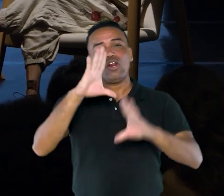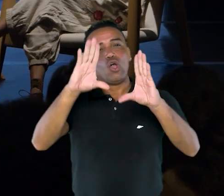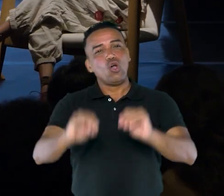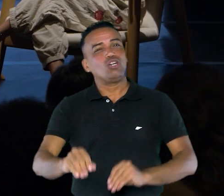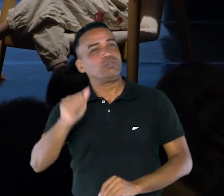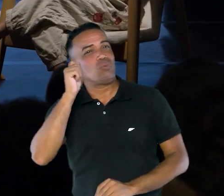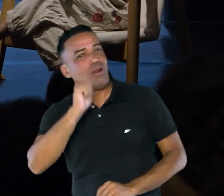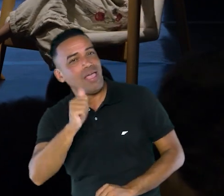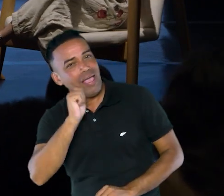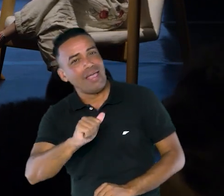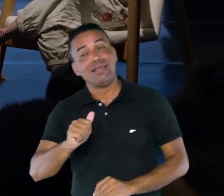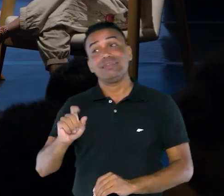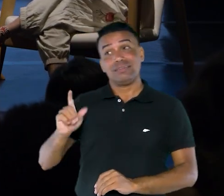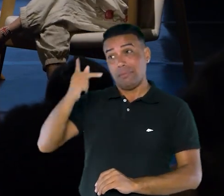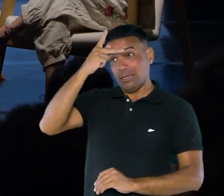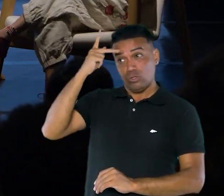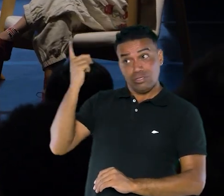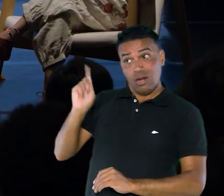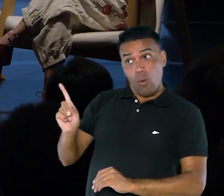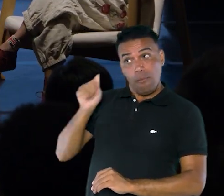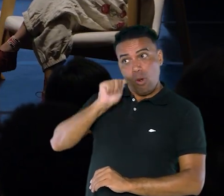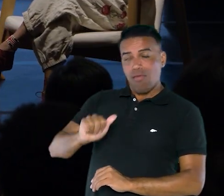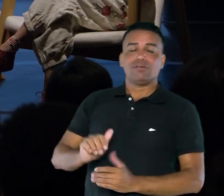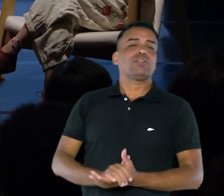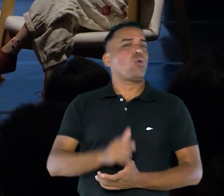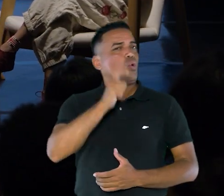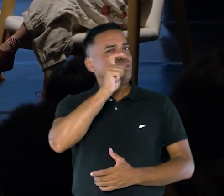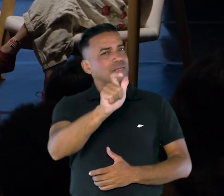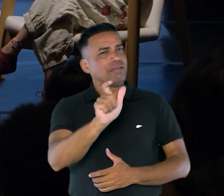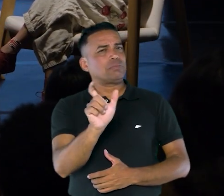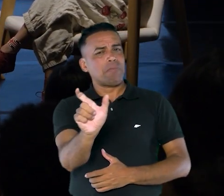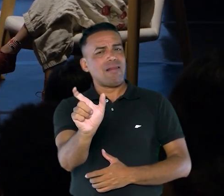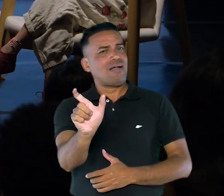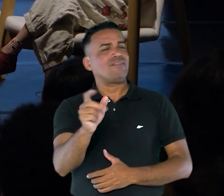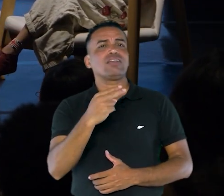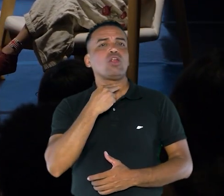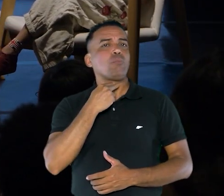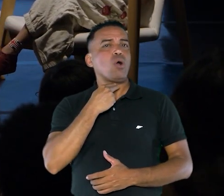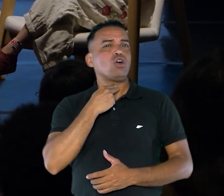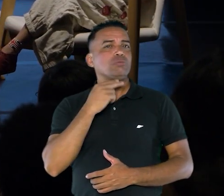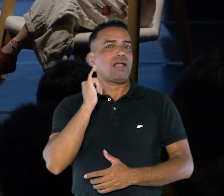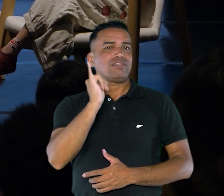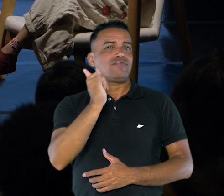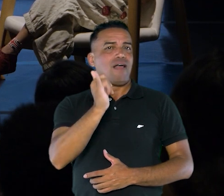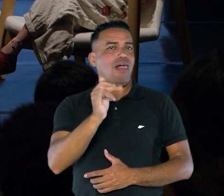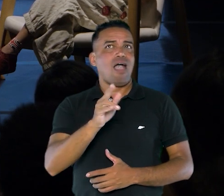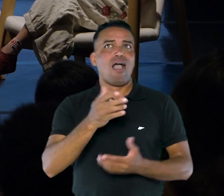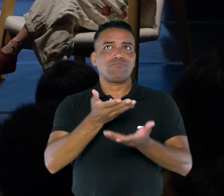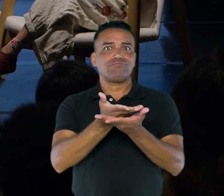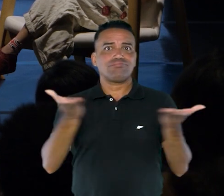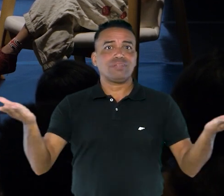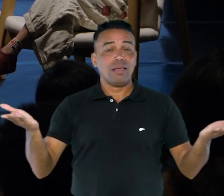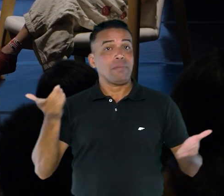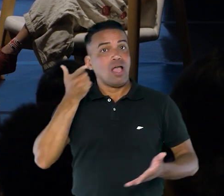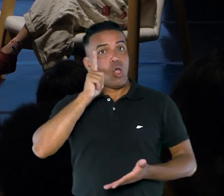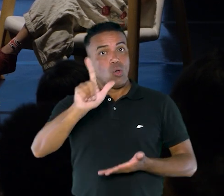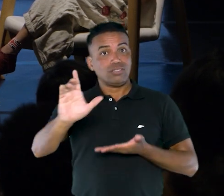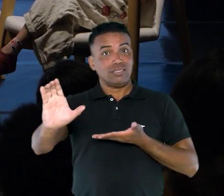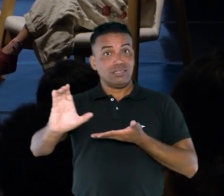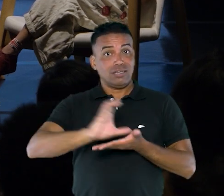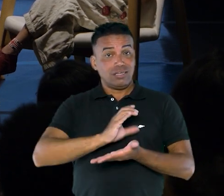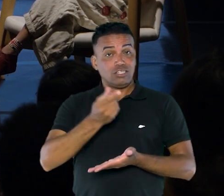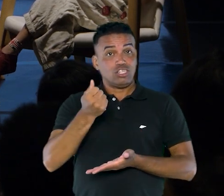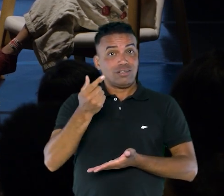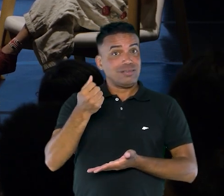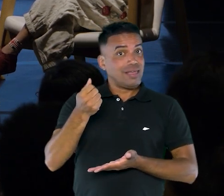Boa noite, mulheres e não mulheres. Curiosamente, uma das palavras que a gente não pode mais falar para conseguir